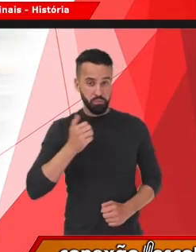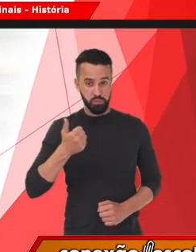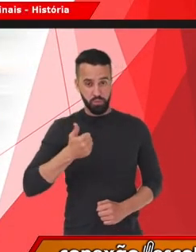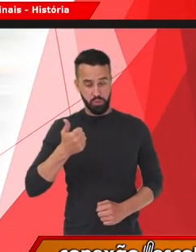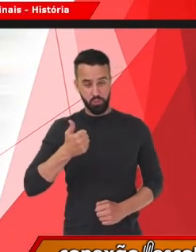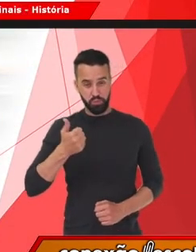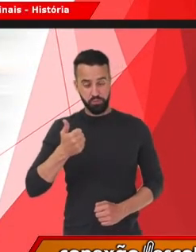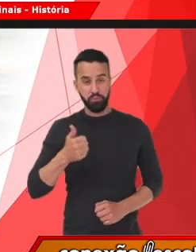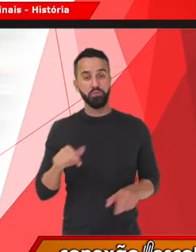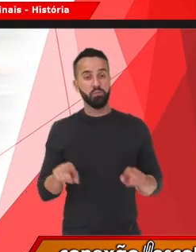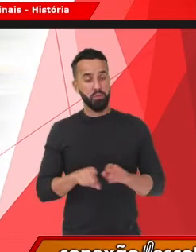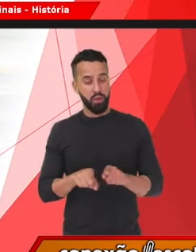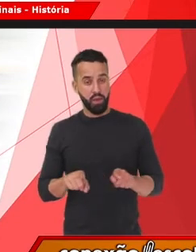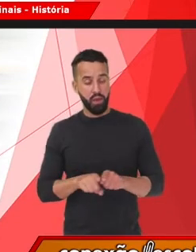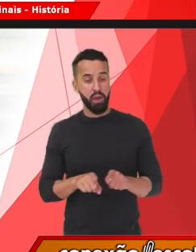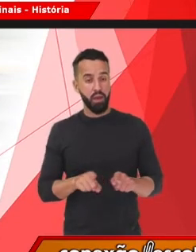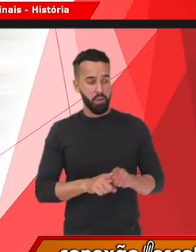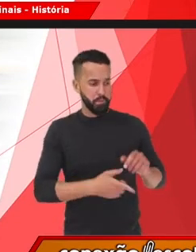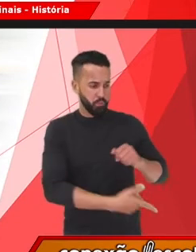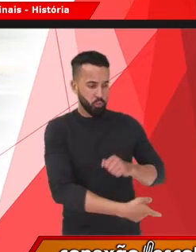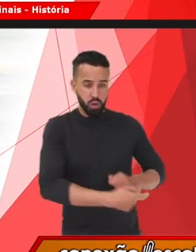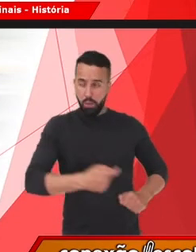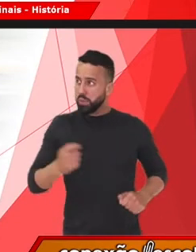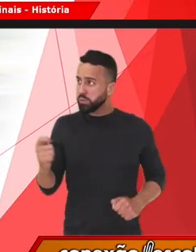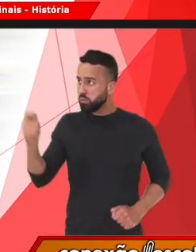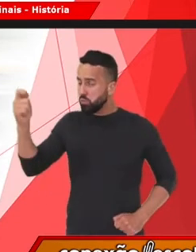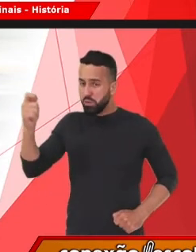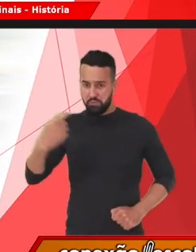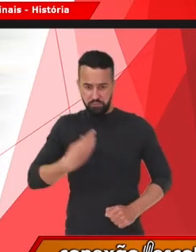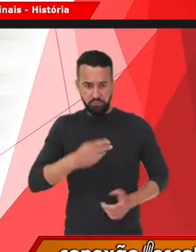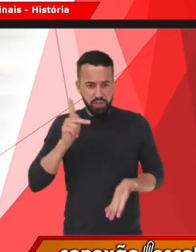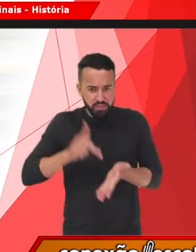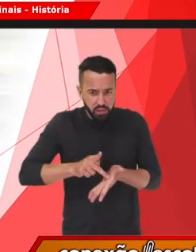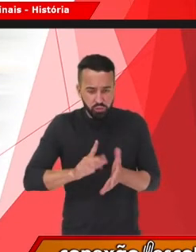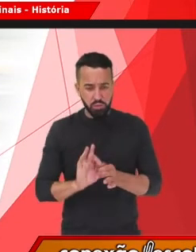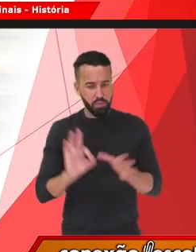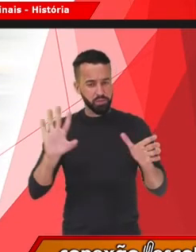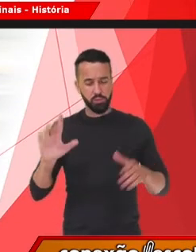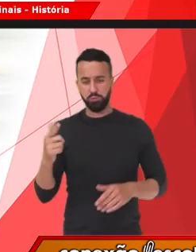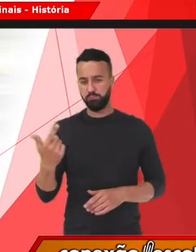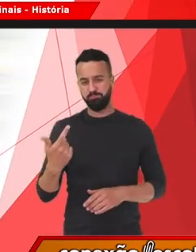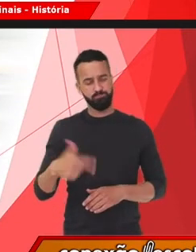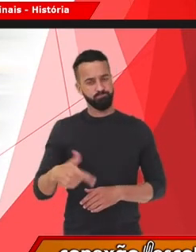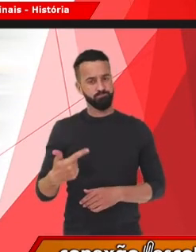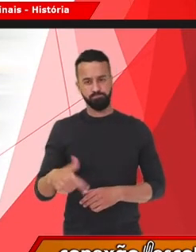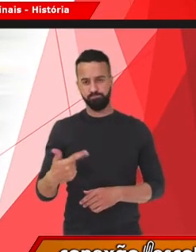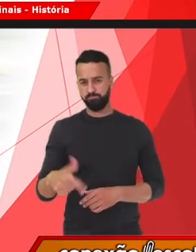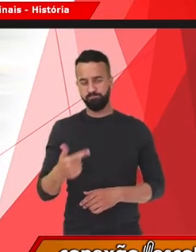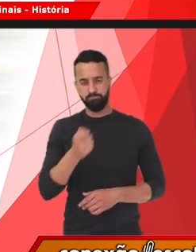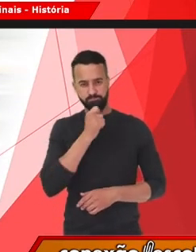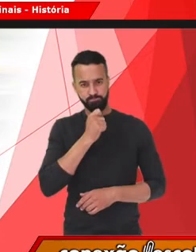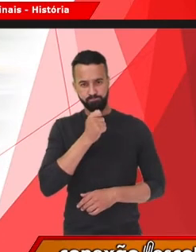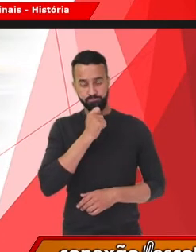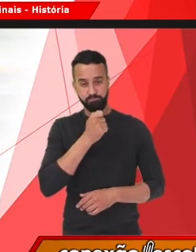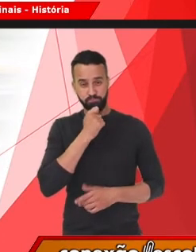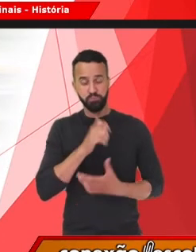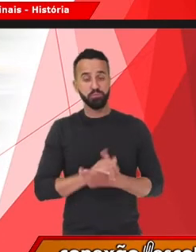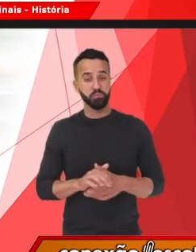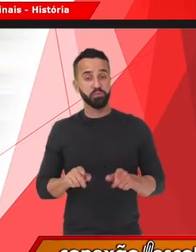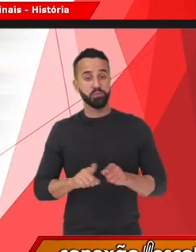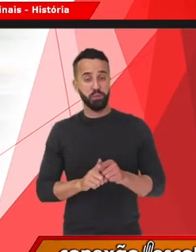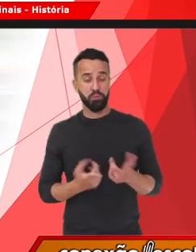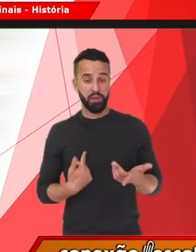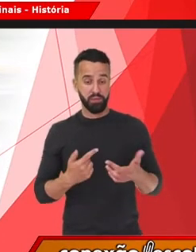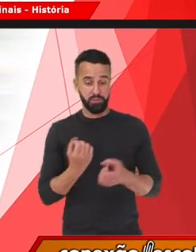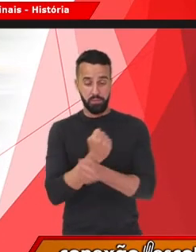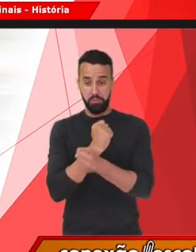e que essa proclamação da independência não nos trouxe essa liberdade. A assinatura da Lei Áurea pela Princesa